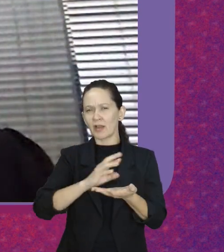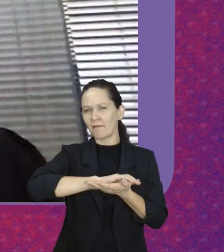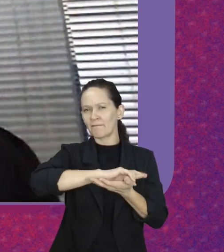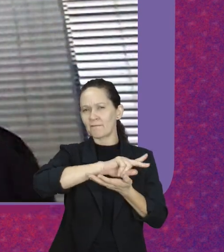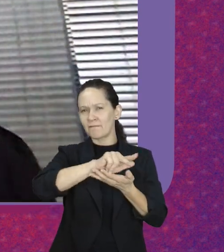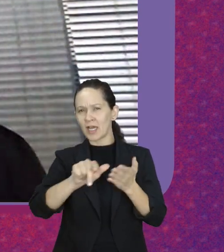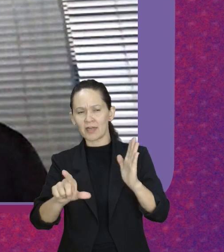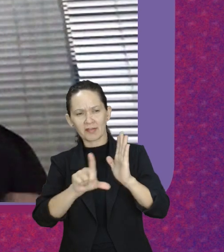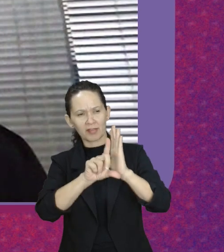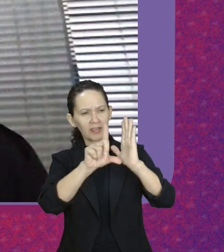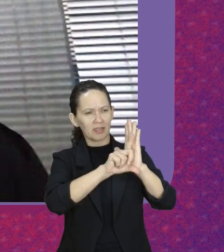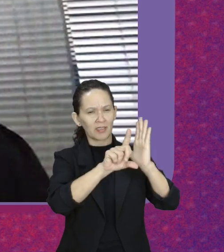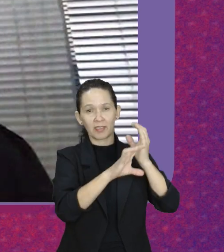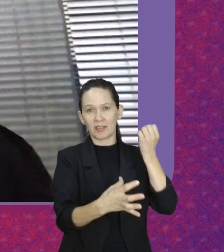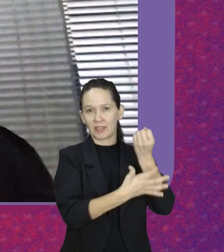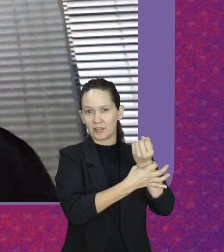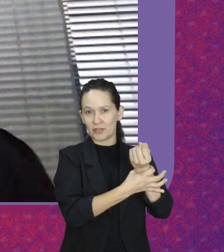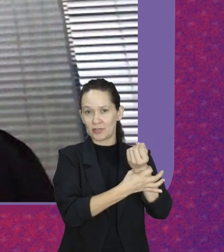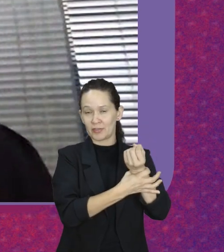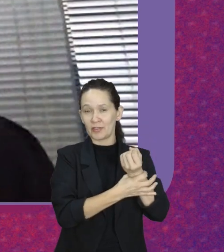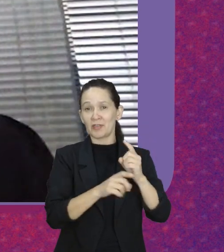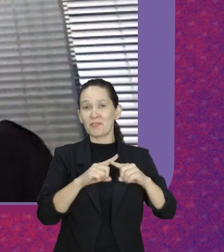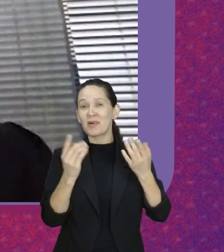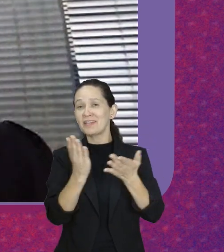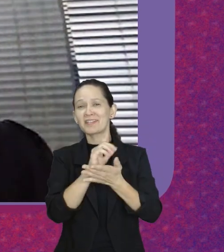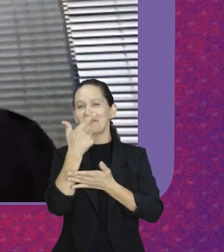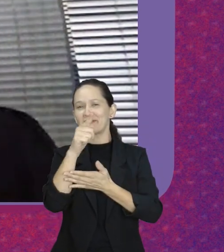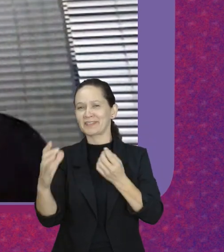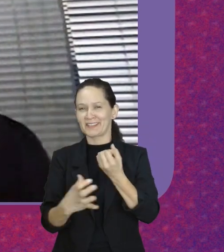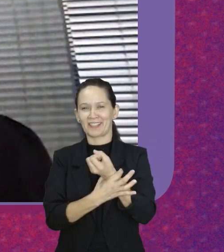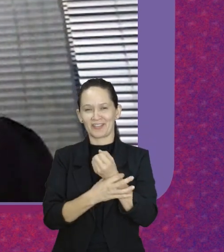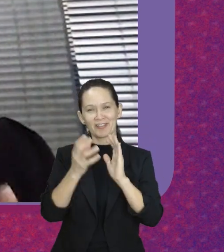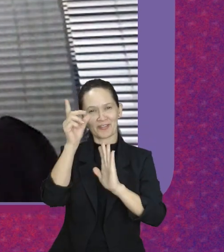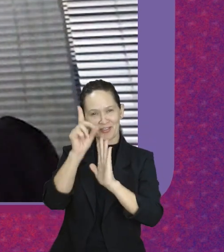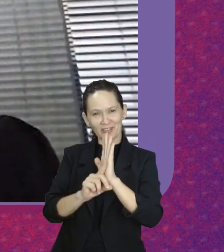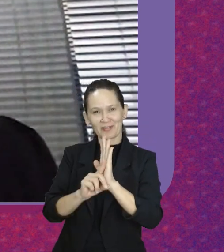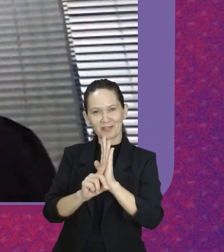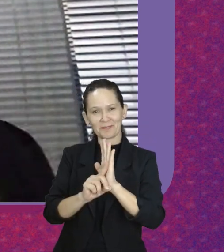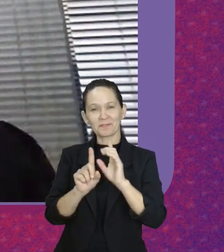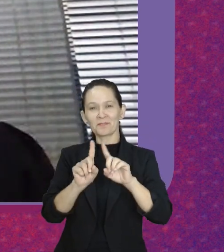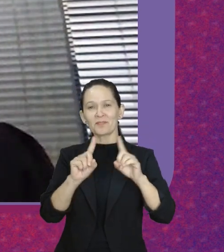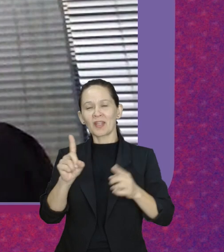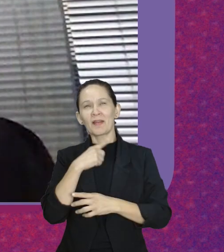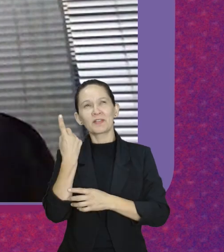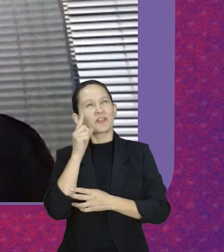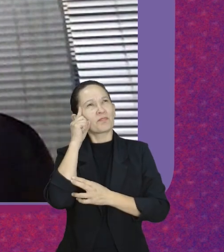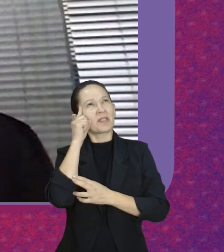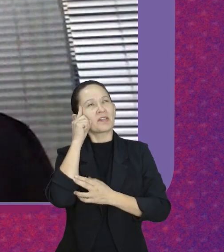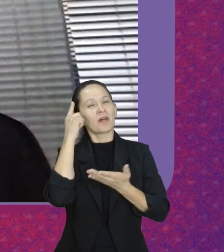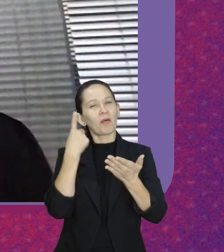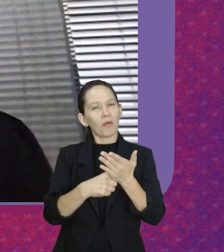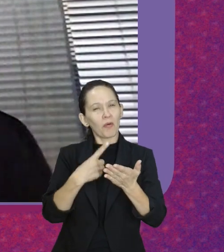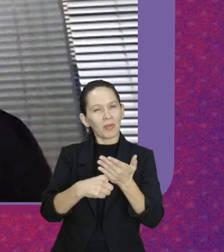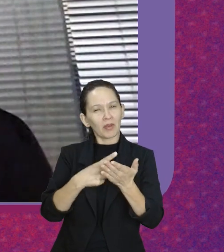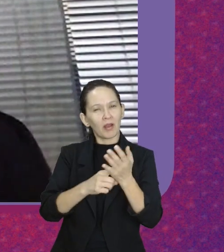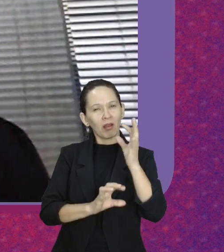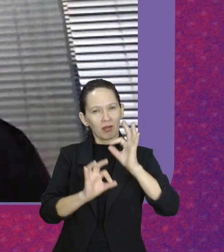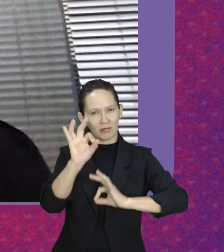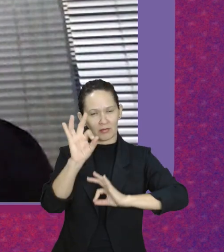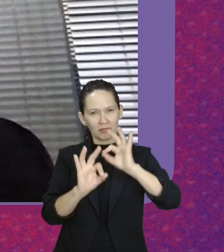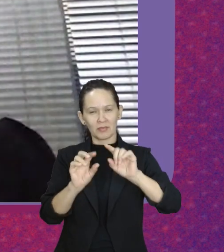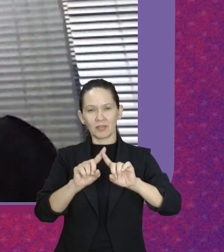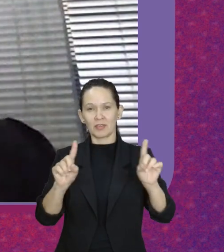dispositivos legais, mas esses direitos não estão garantidos. E aí, Selma, a gente pensando mesmo no convênio, né, mas